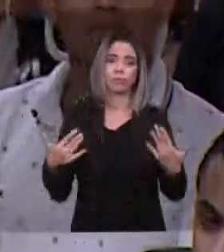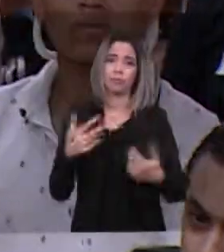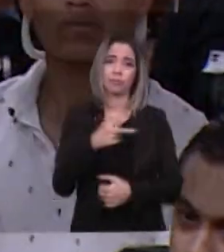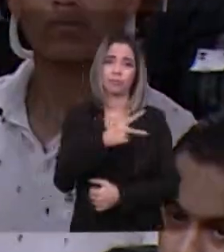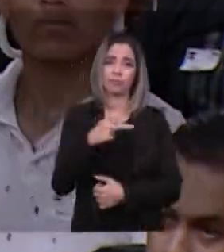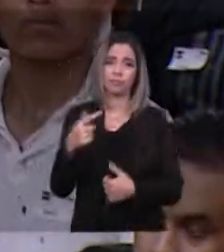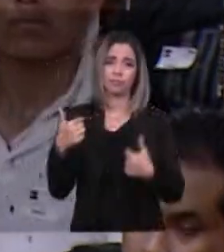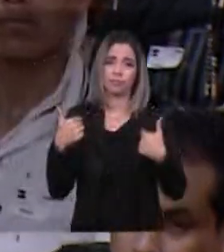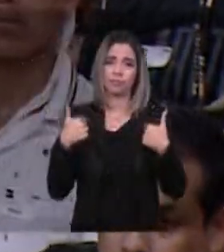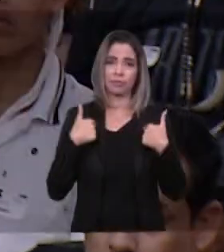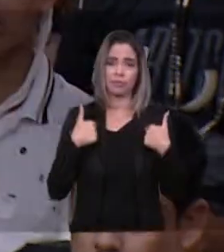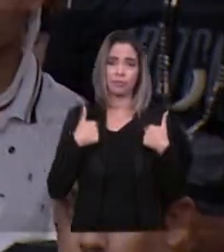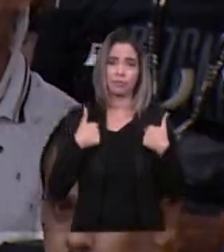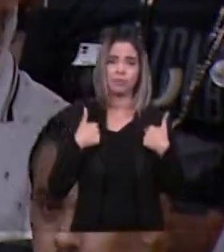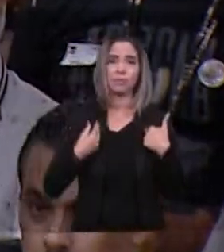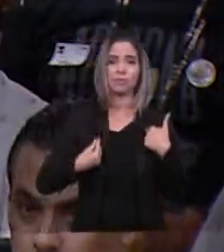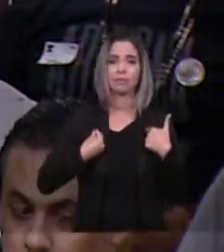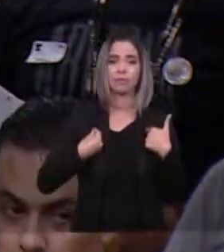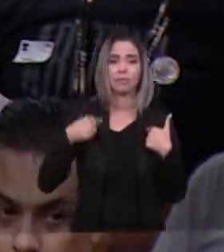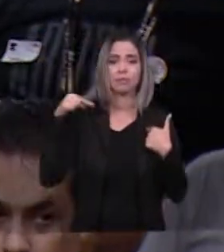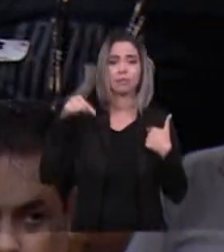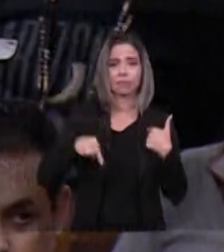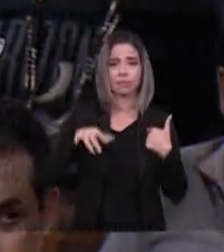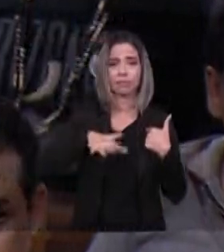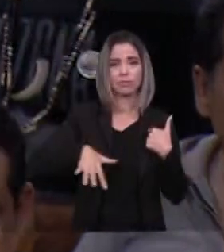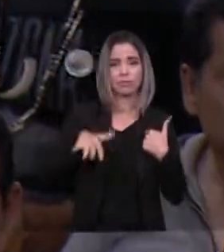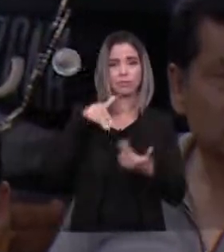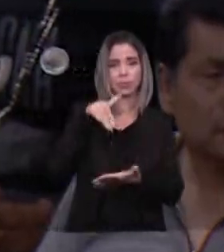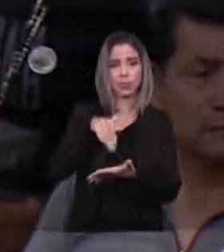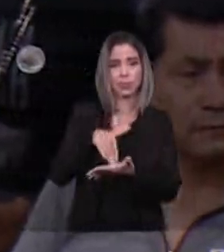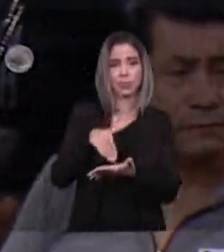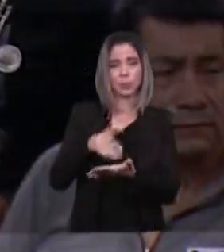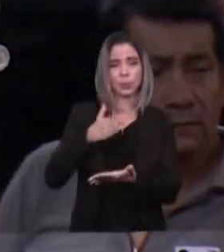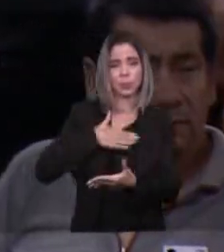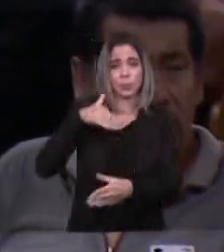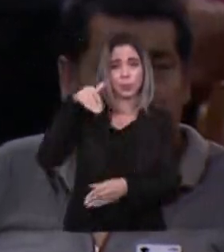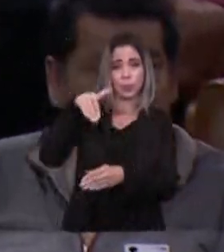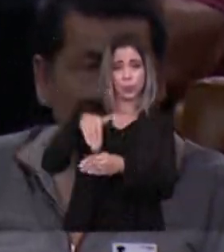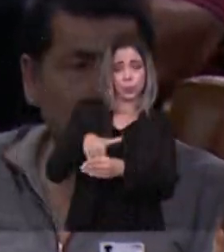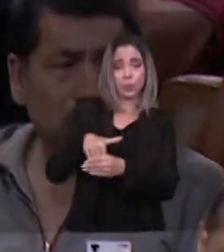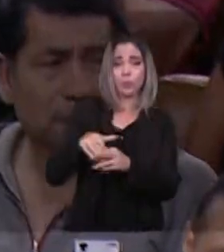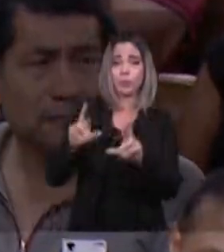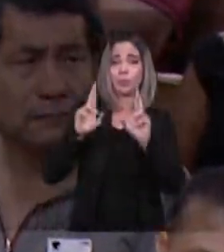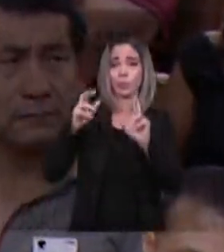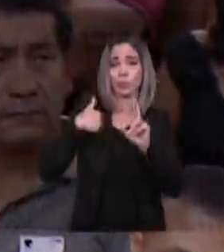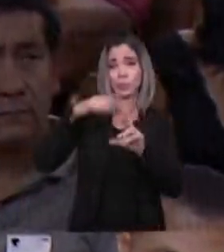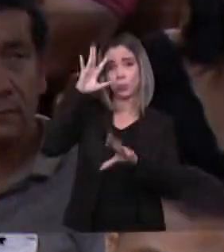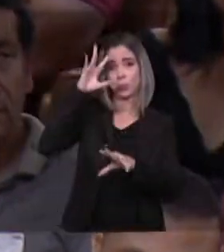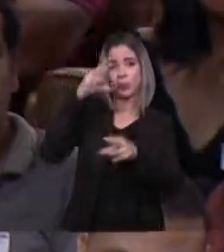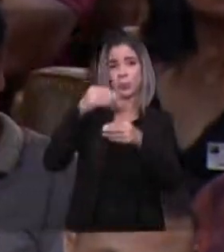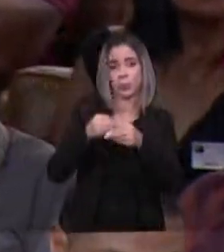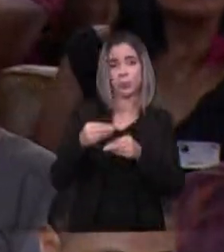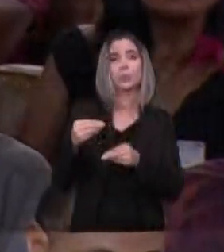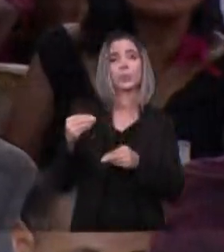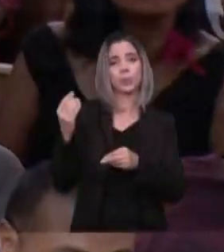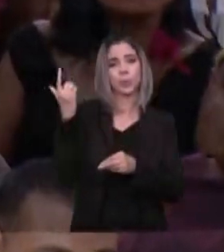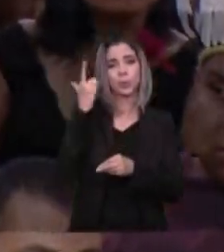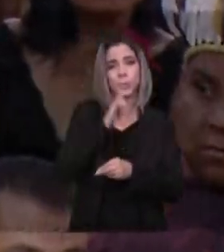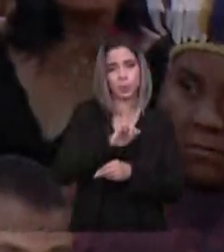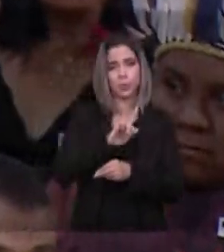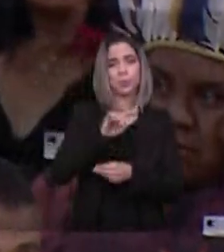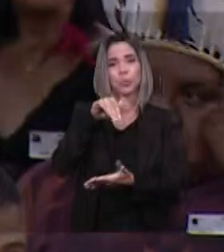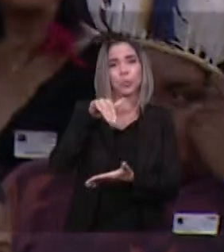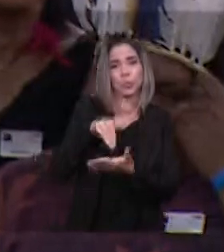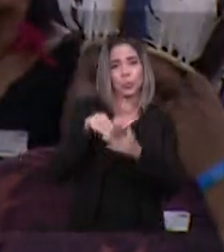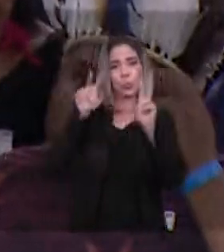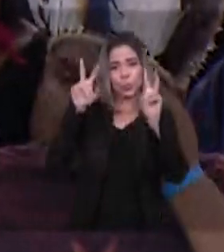vista de indígenas estou, como havia na plateia do plenário do Supremo Tribunal Federal. Voto. Espero ser bem breve nesse último